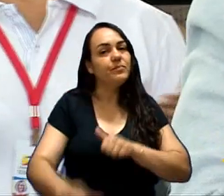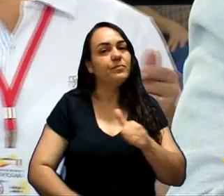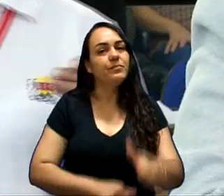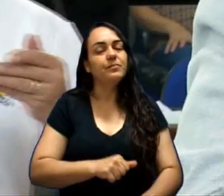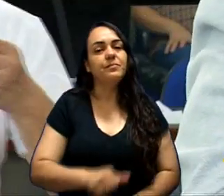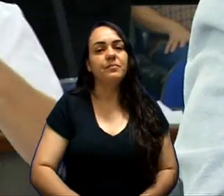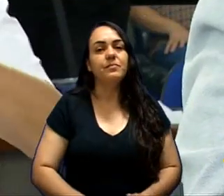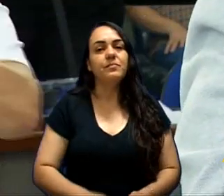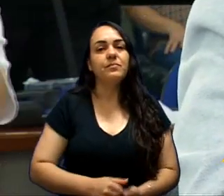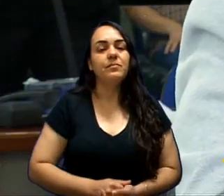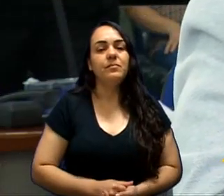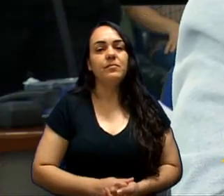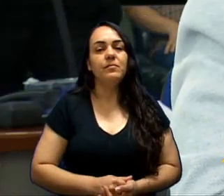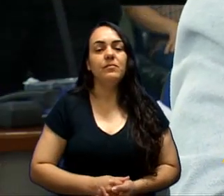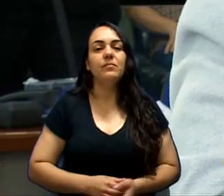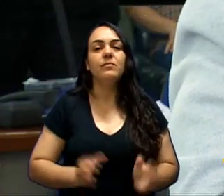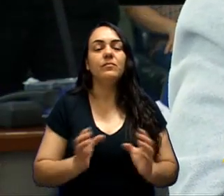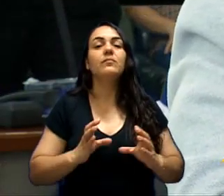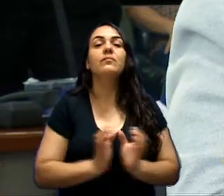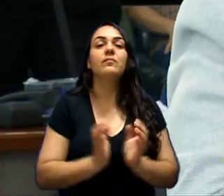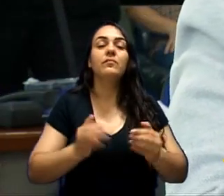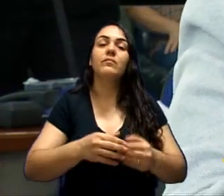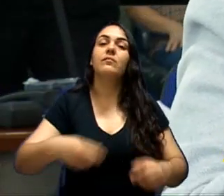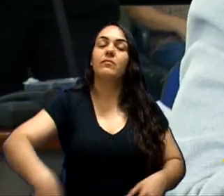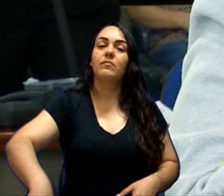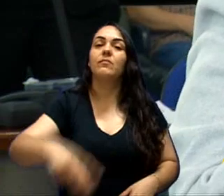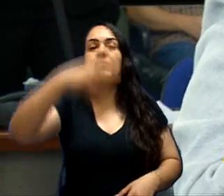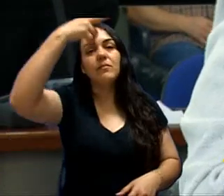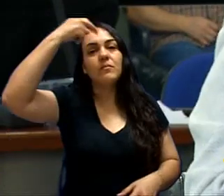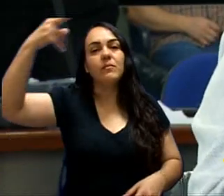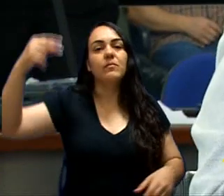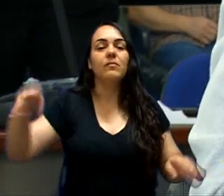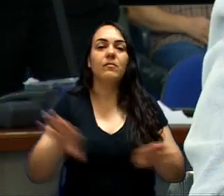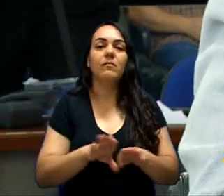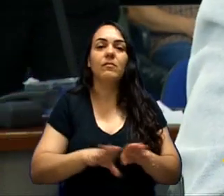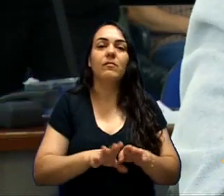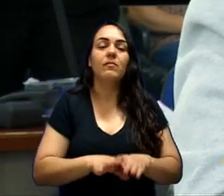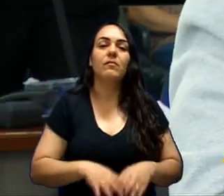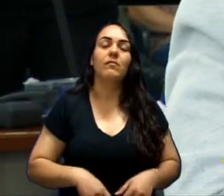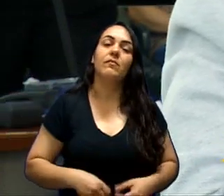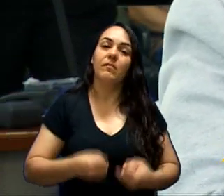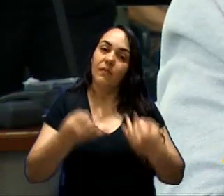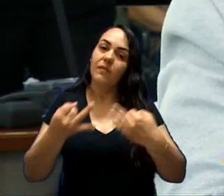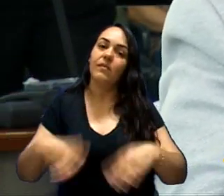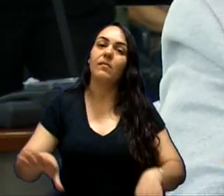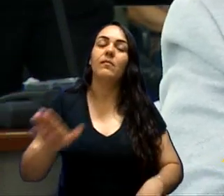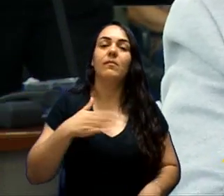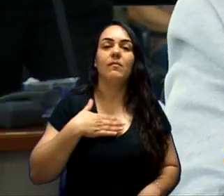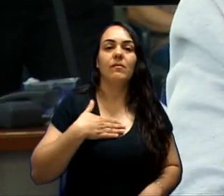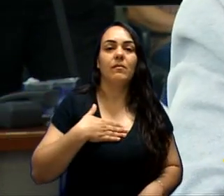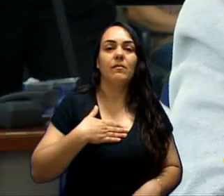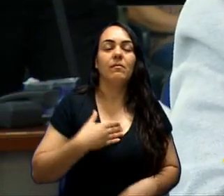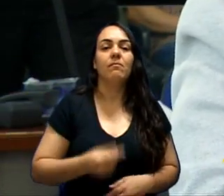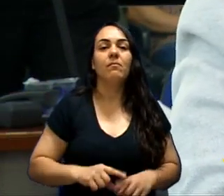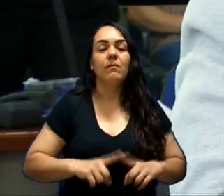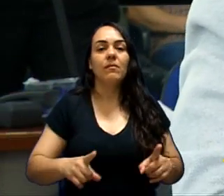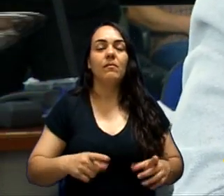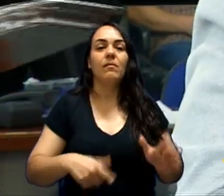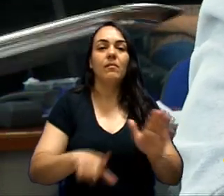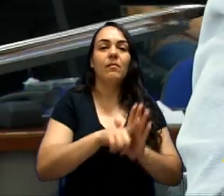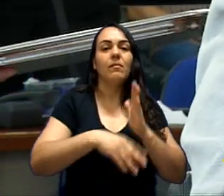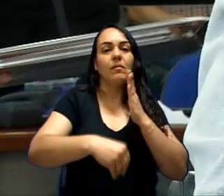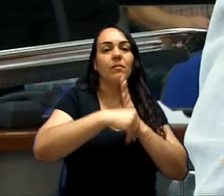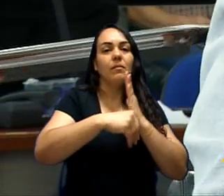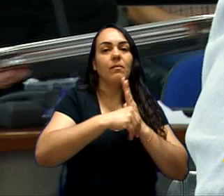do que a Câmara da Prefeitura. Pelo menos é o argumento que eles usam com a gente. Agora, que eles não pagam emenda, já